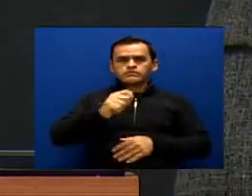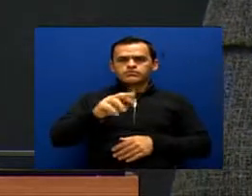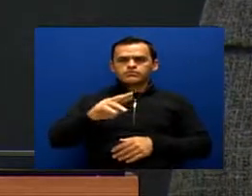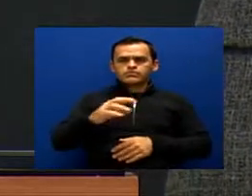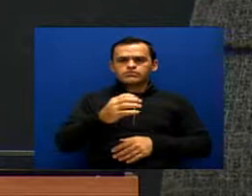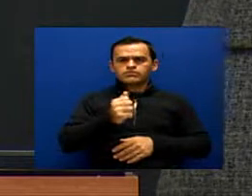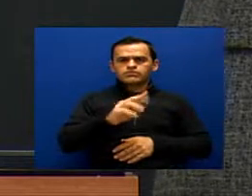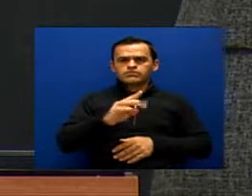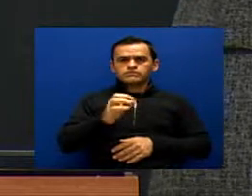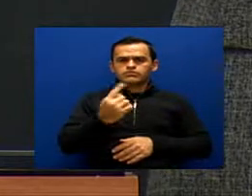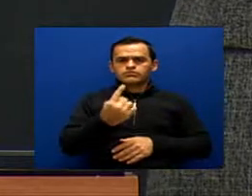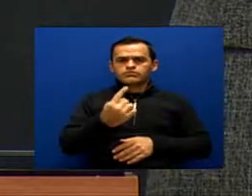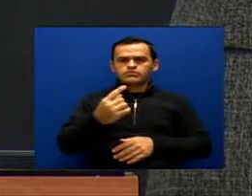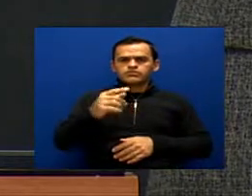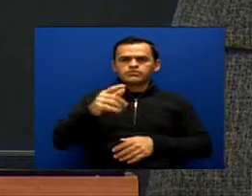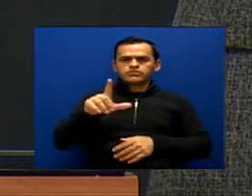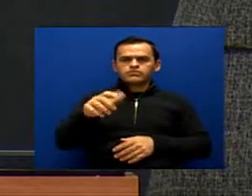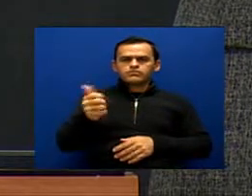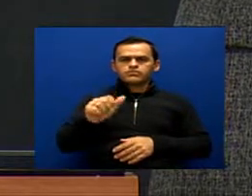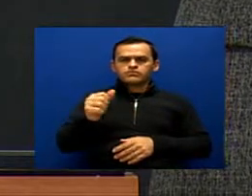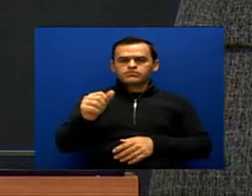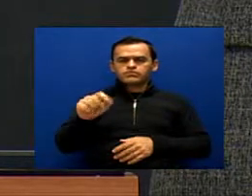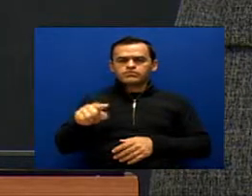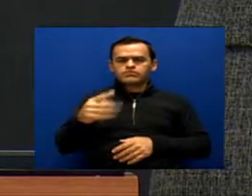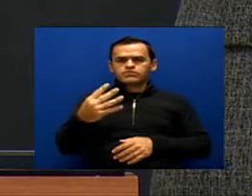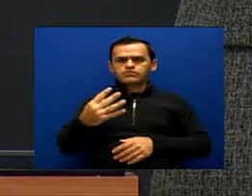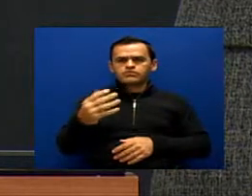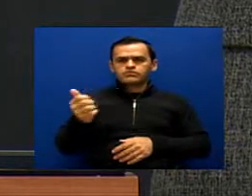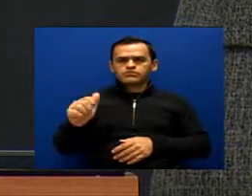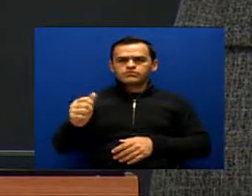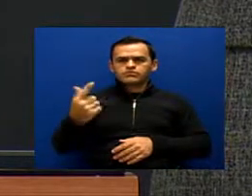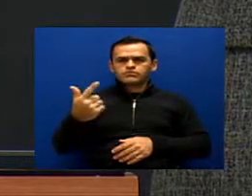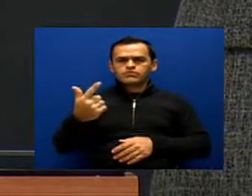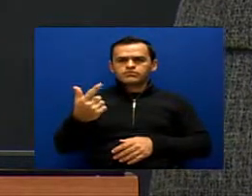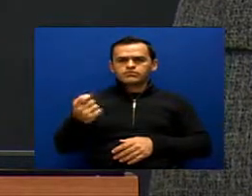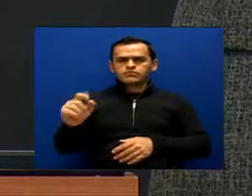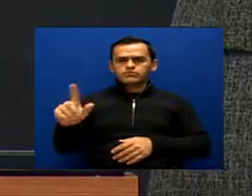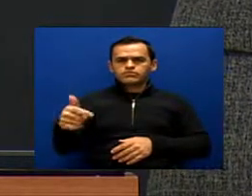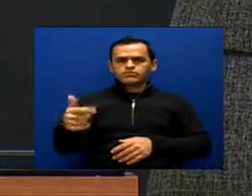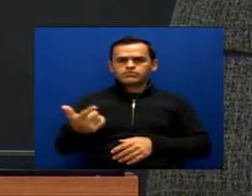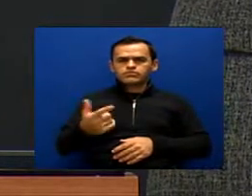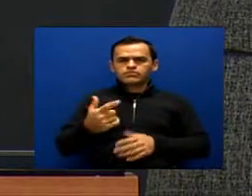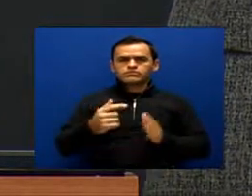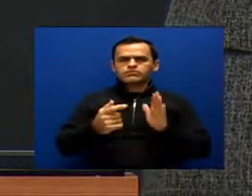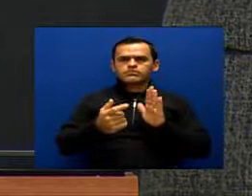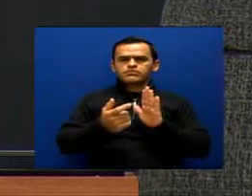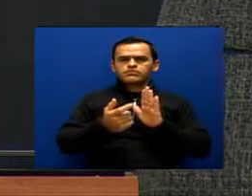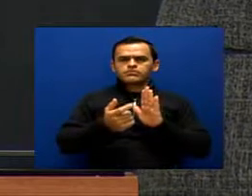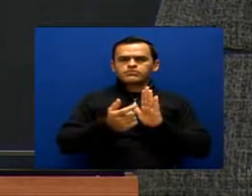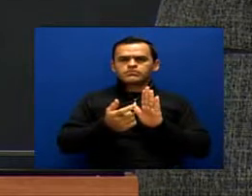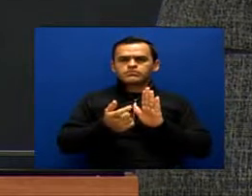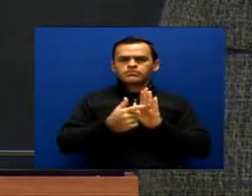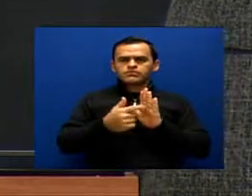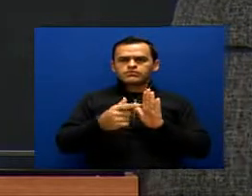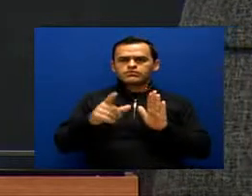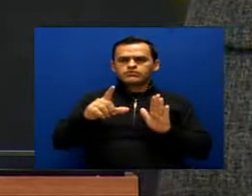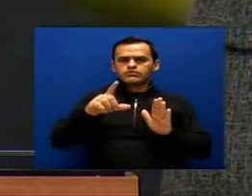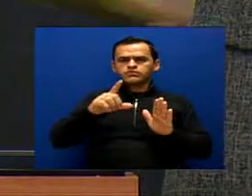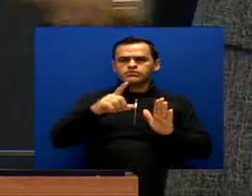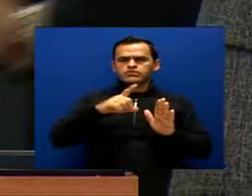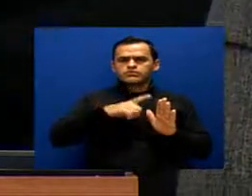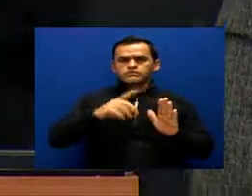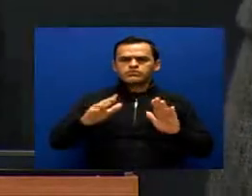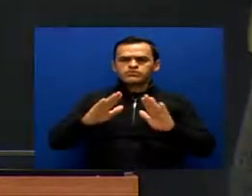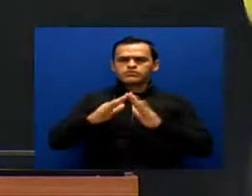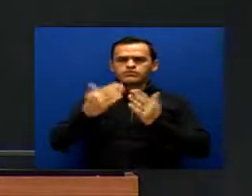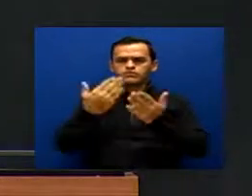artigo 1º da Lei 11.491, de 22 de fevereiro de 2017, que dispõe sobre a dispensa do ponto de especialista de educação no